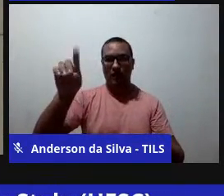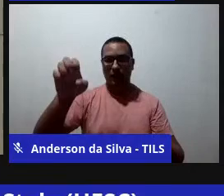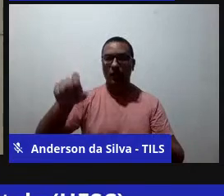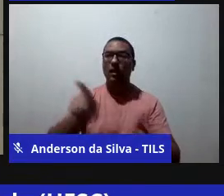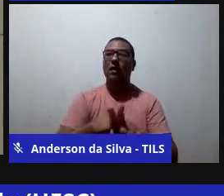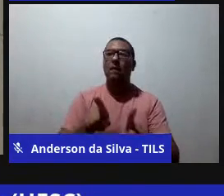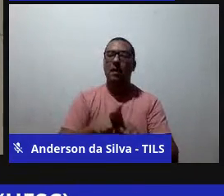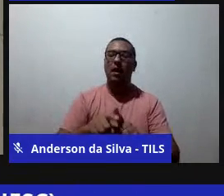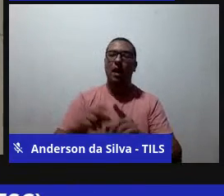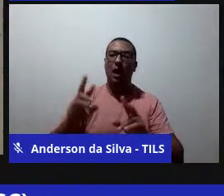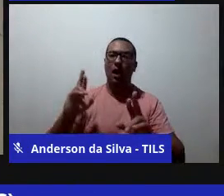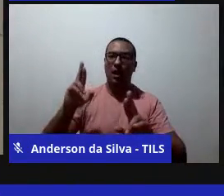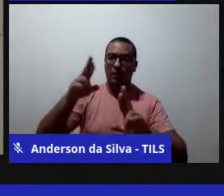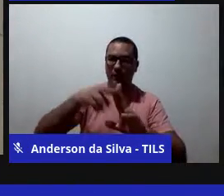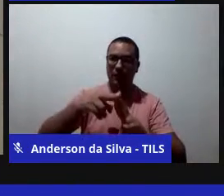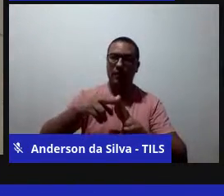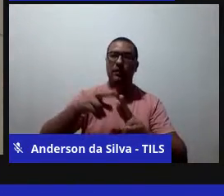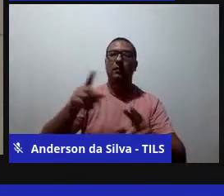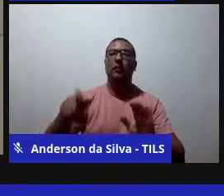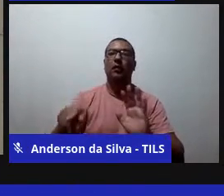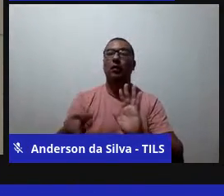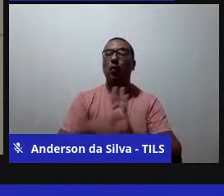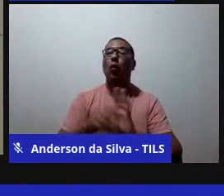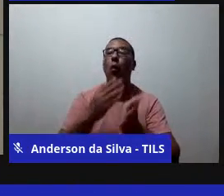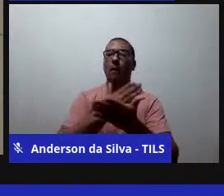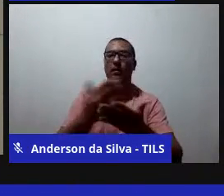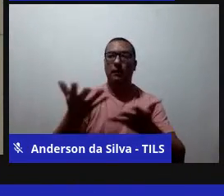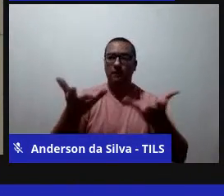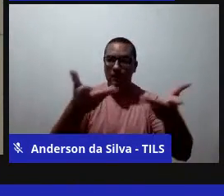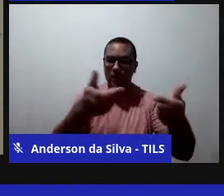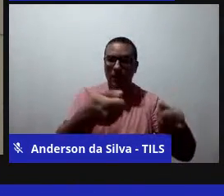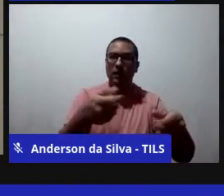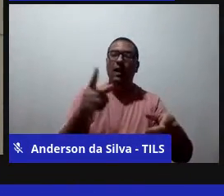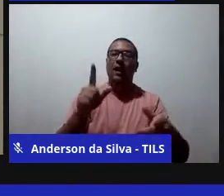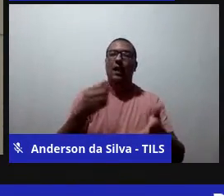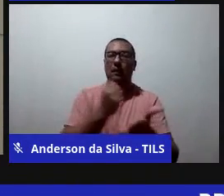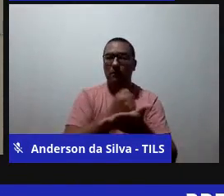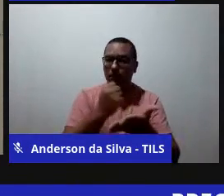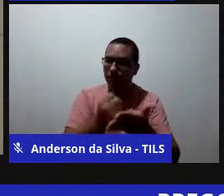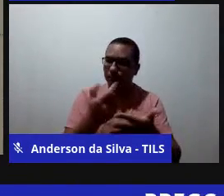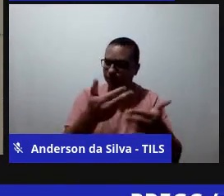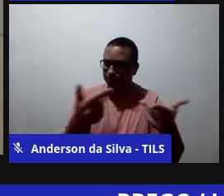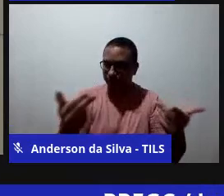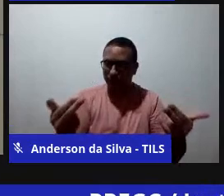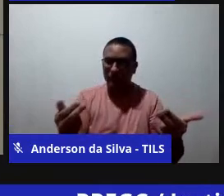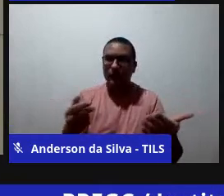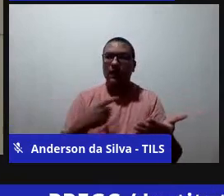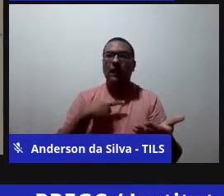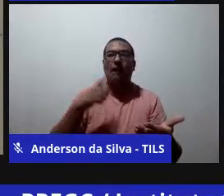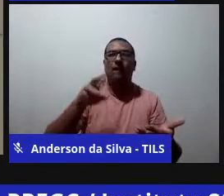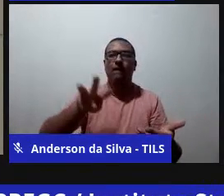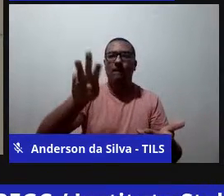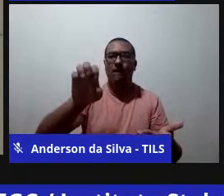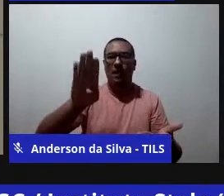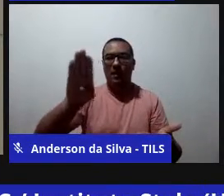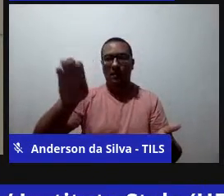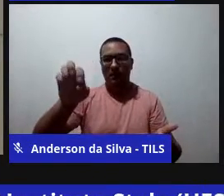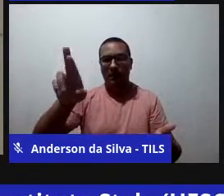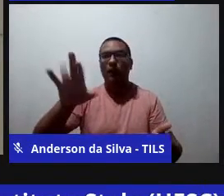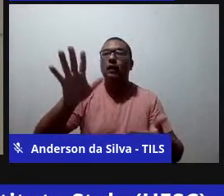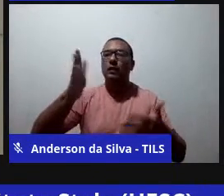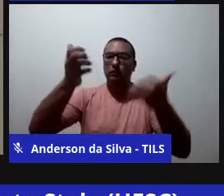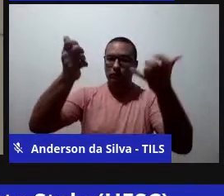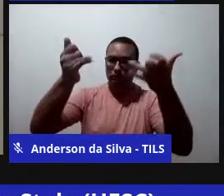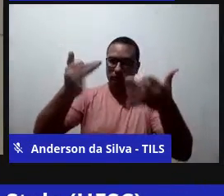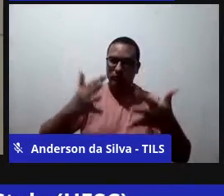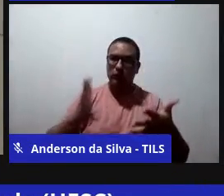que é uma escada. Eu começo com a eficiência, que a burocracia já tinha buscado, Max Weber já tinha buscado, sobretudo pós-Segunda